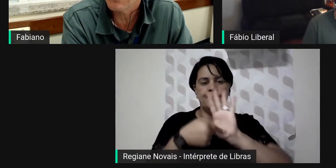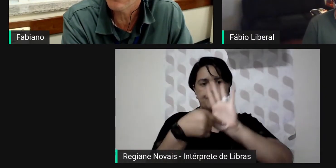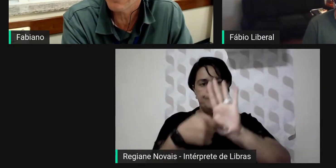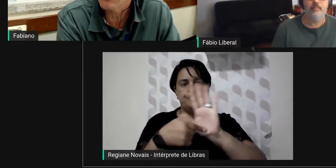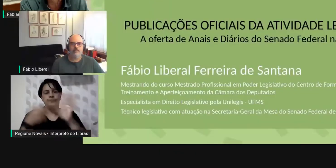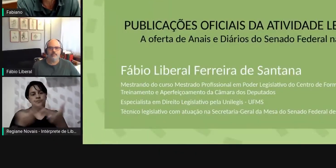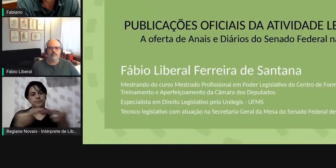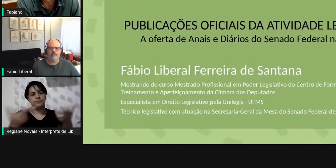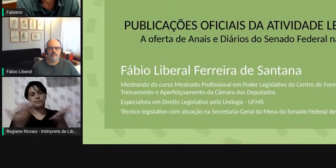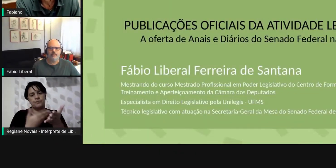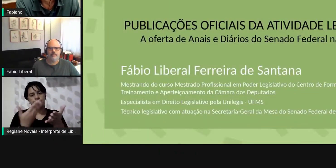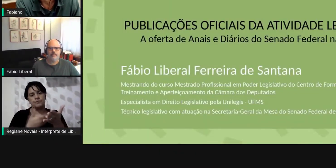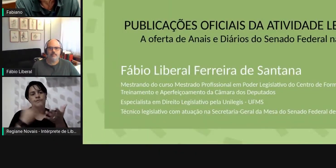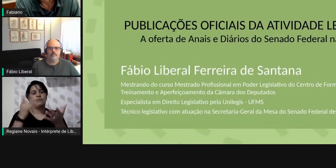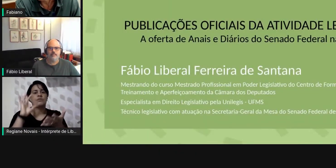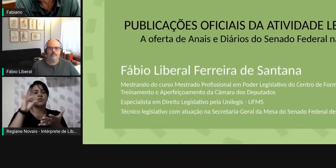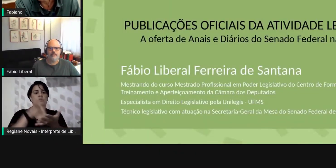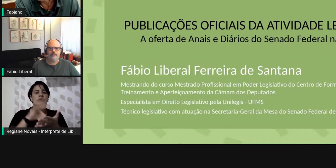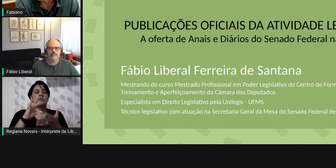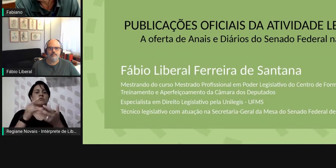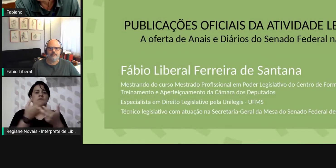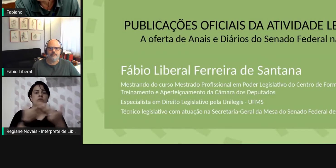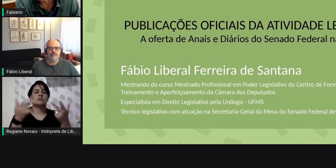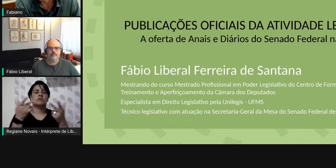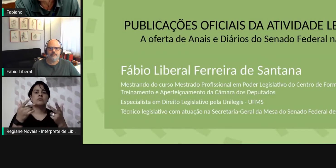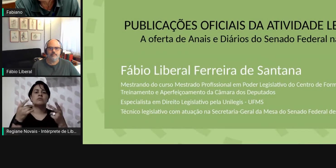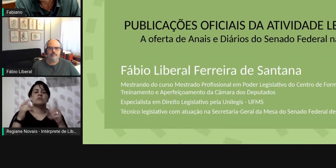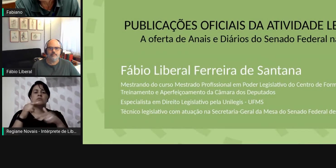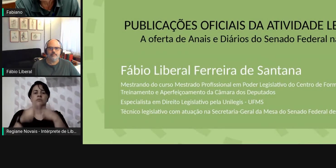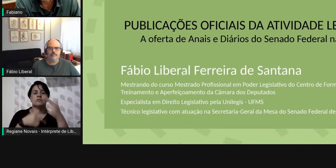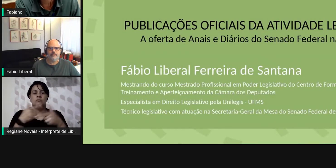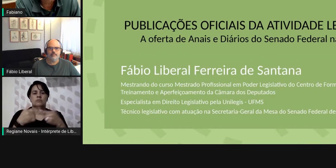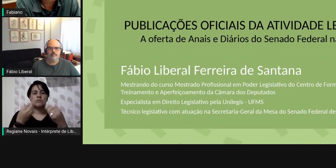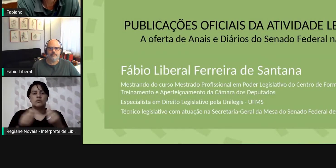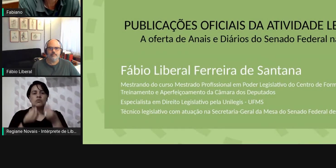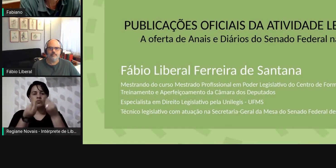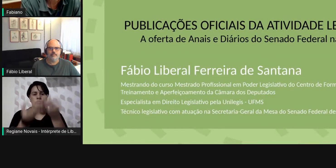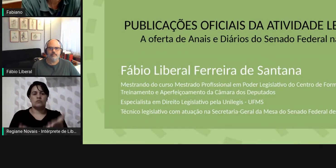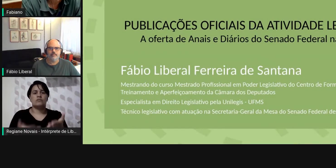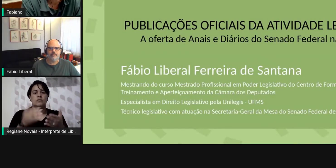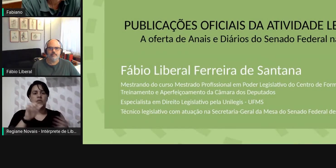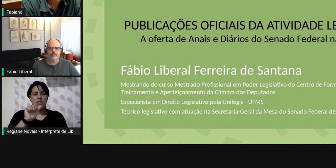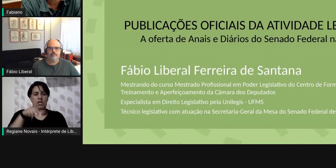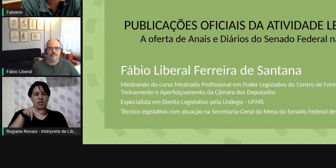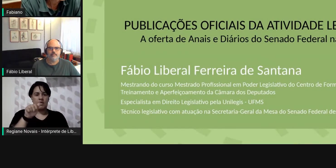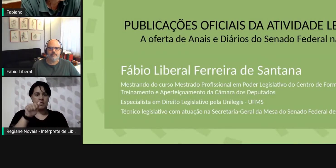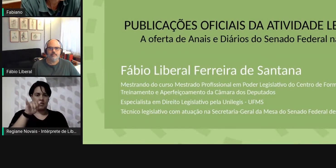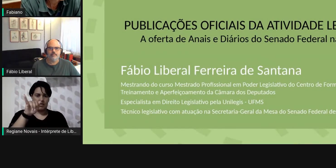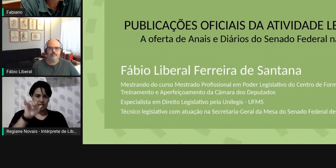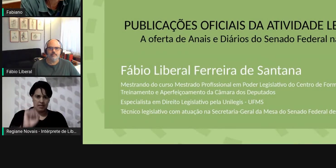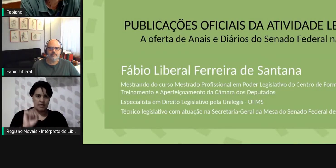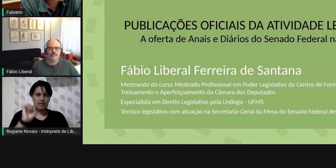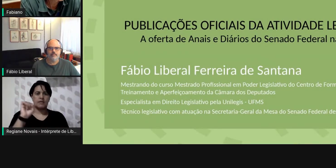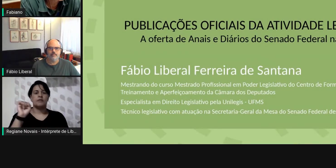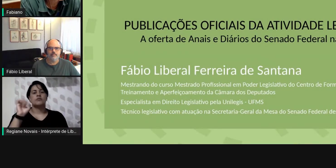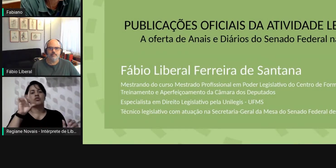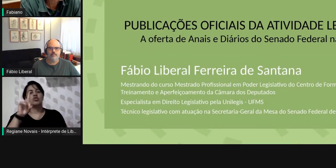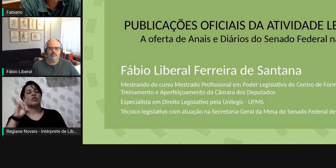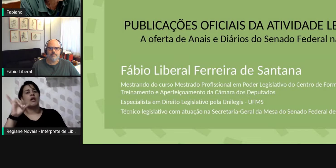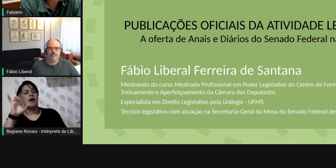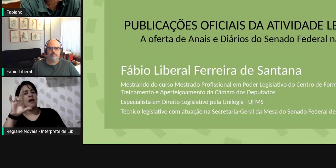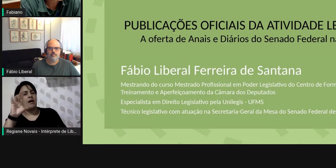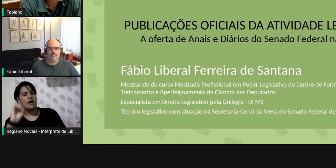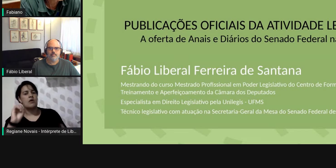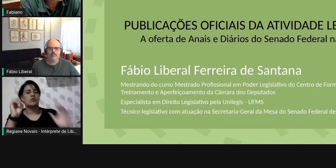Atividade Legislativa, a oferta de análise de diários do Senado Federal na internet. Fábio, seja bem-vindo, obrigado